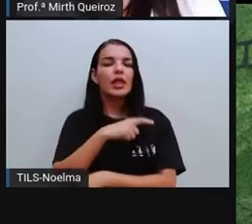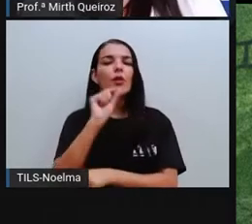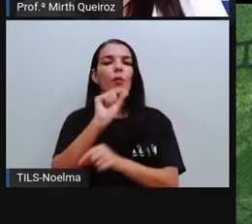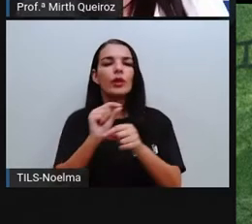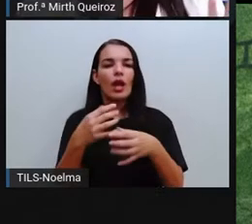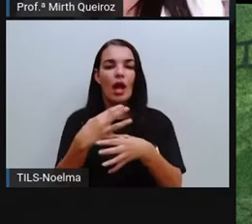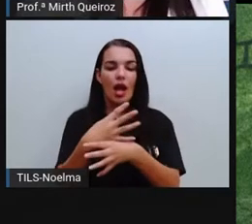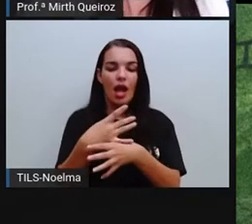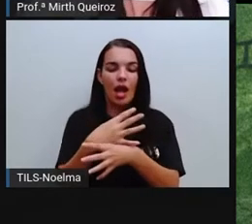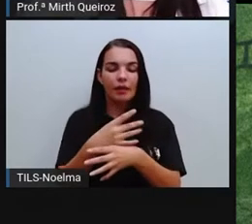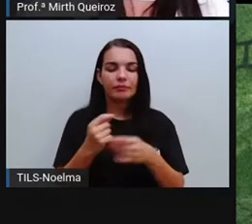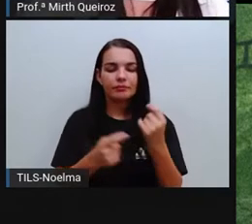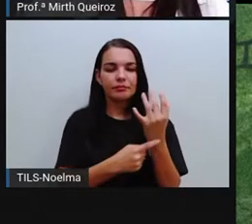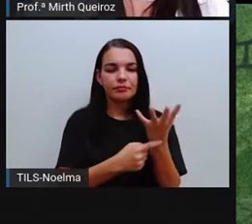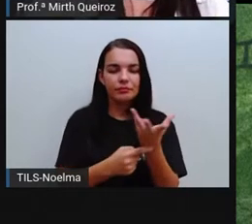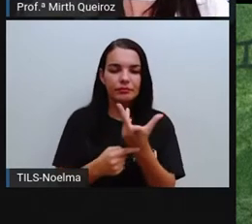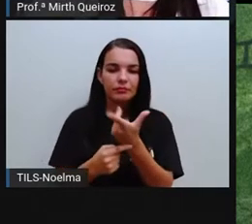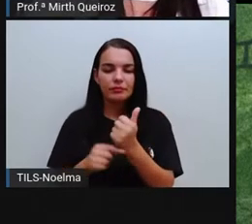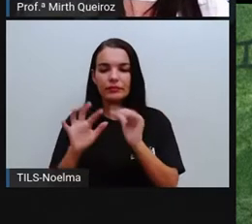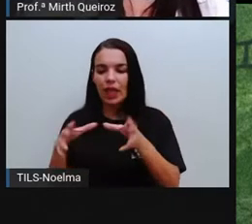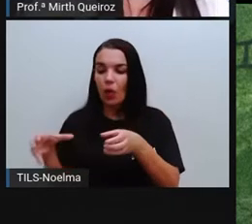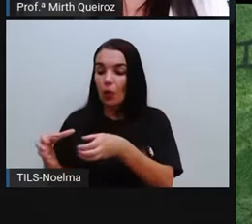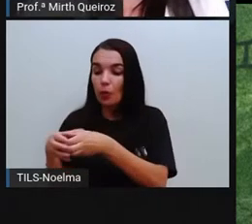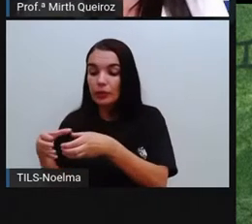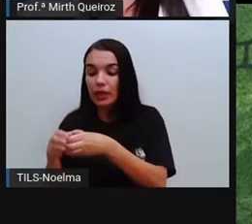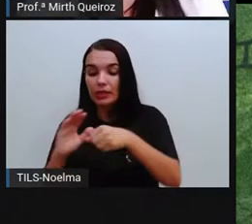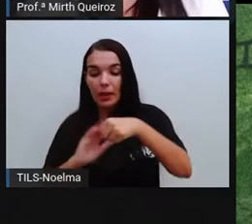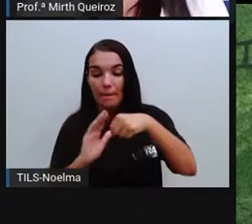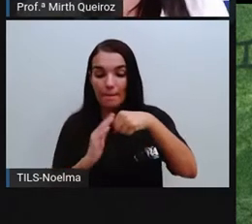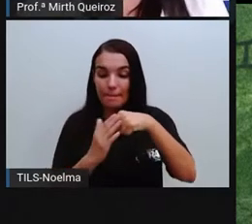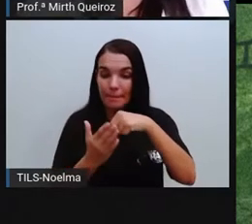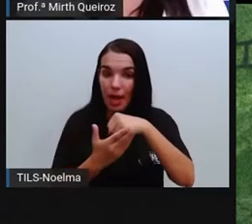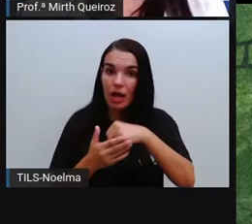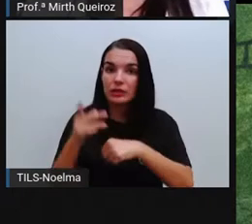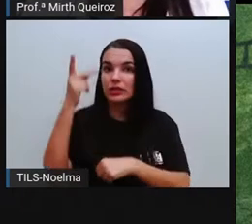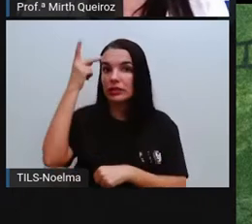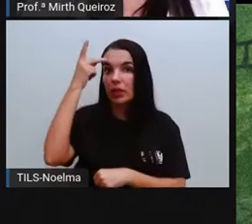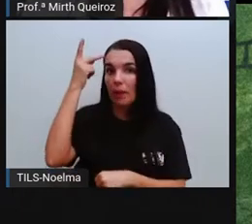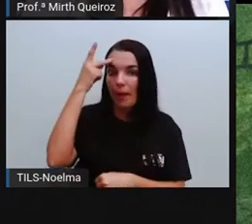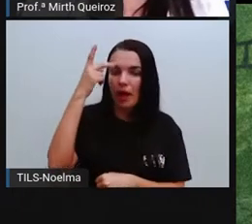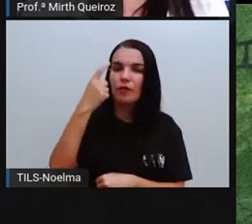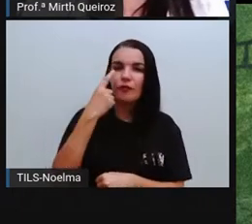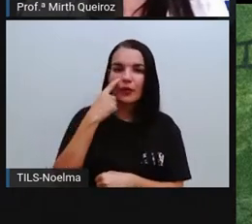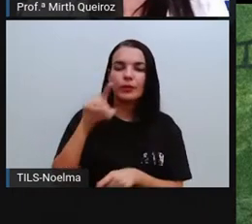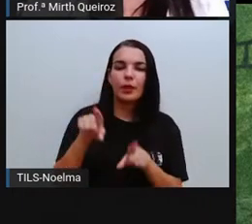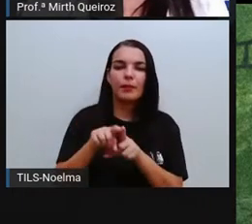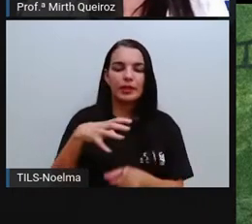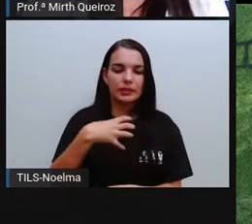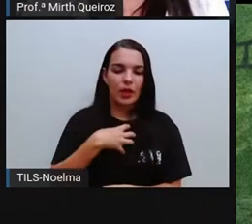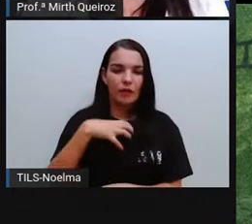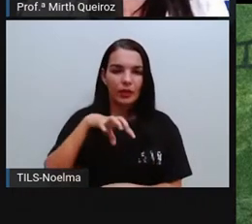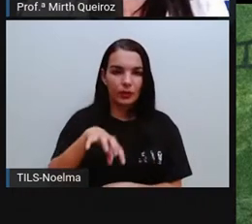urbana, né? A arte na comunidade em São Paulo, e a gente já vimos também em Salvador, né?